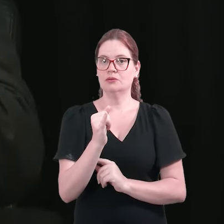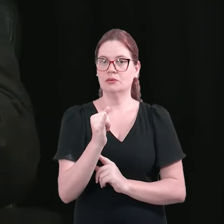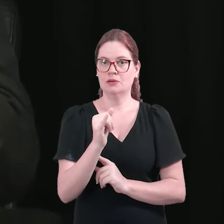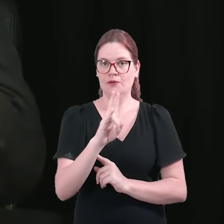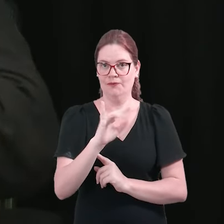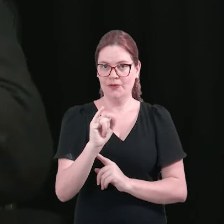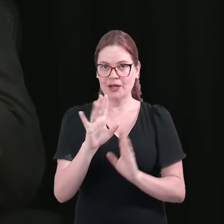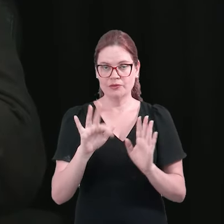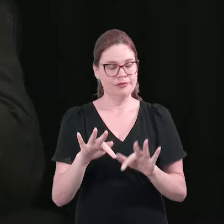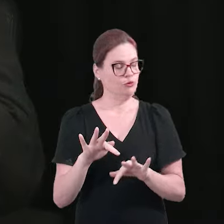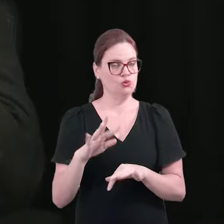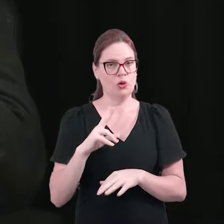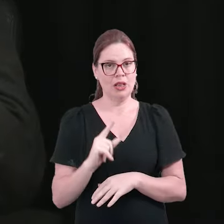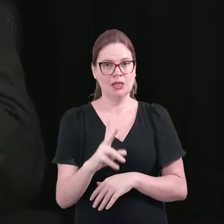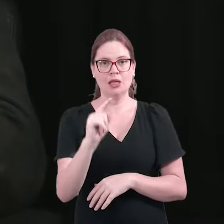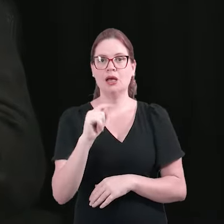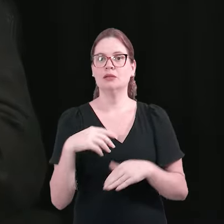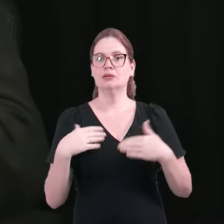já